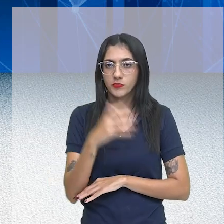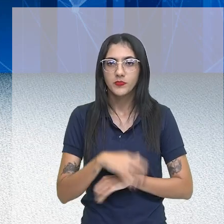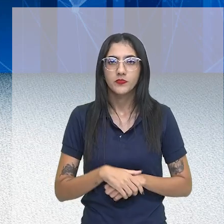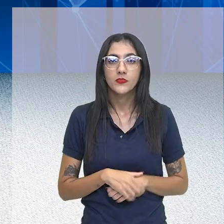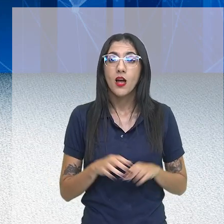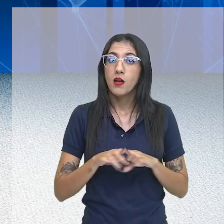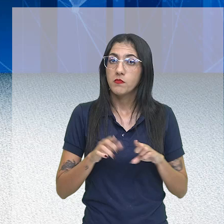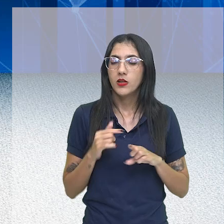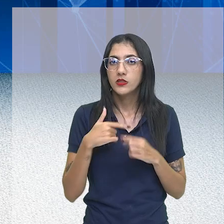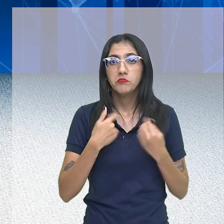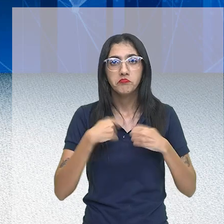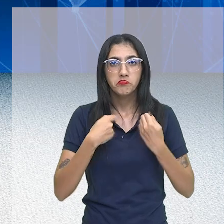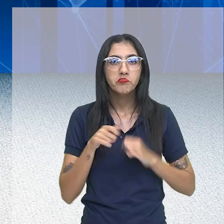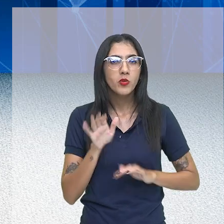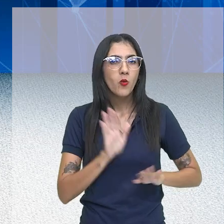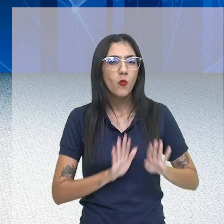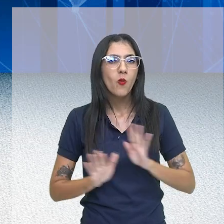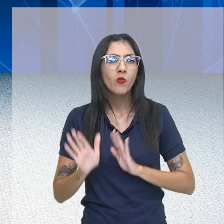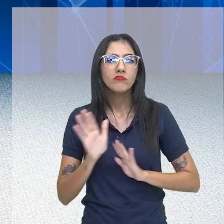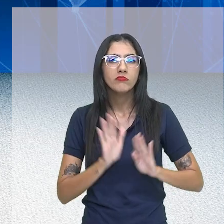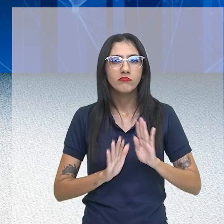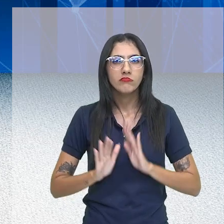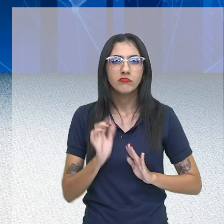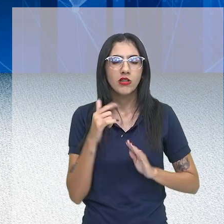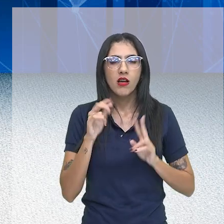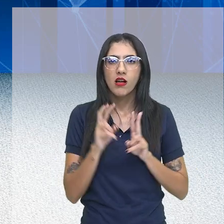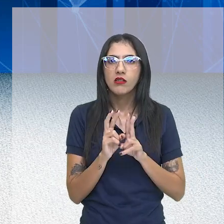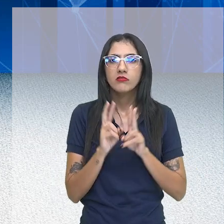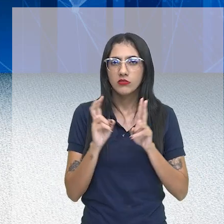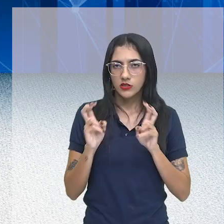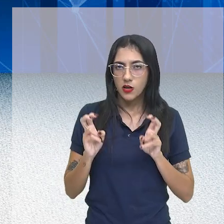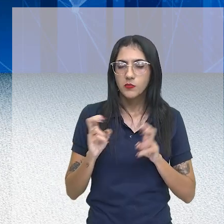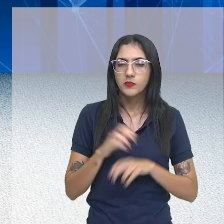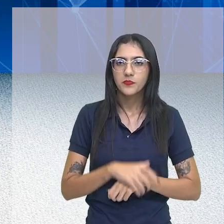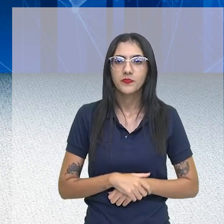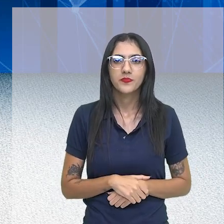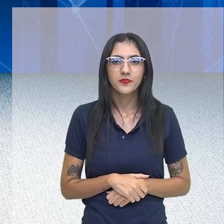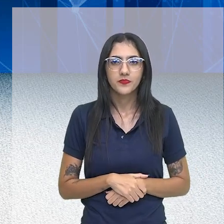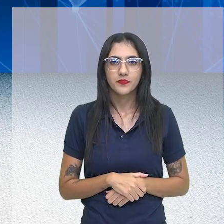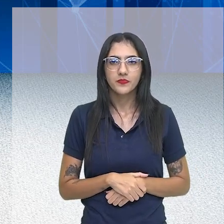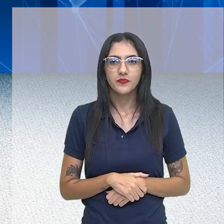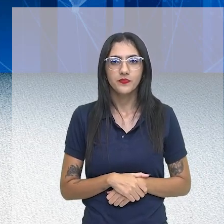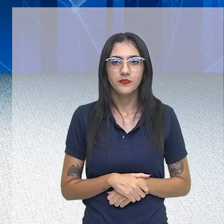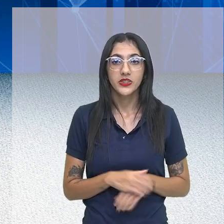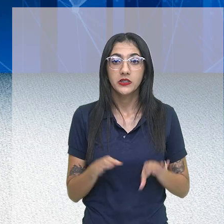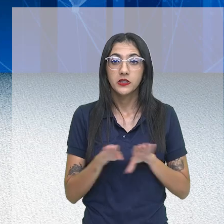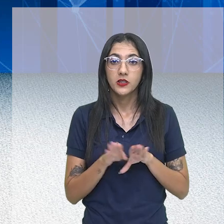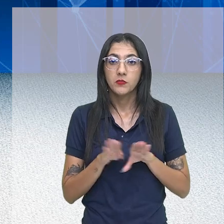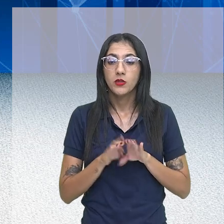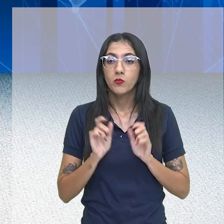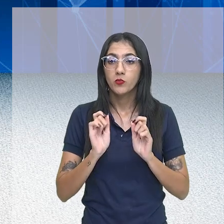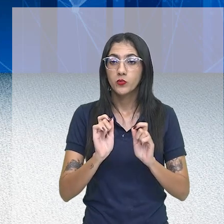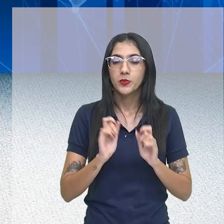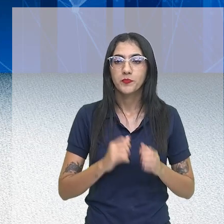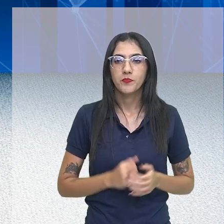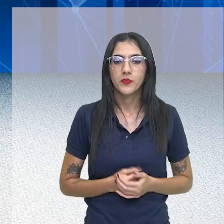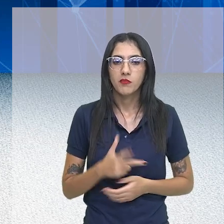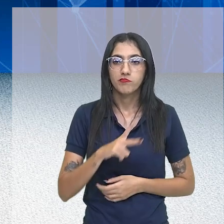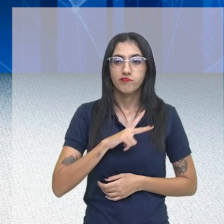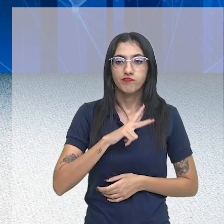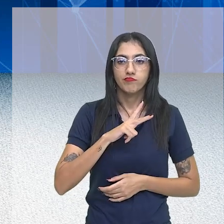a gente tem que ter cuidado com a questão da poluição ambiental. Temos também a questão da privacidade